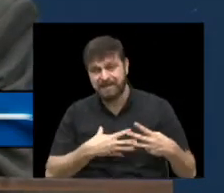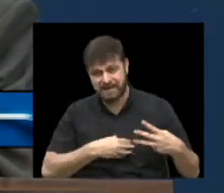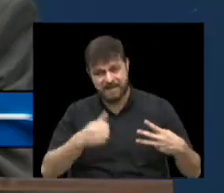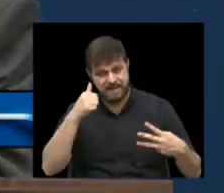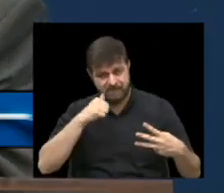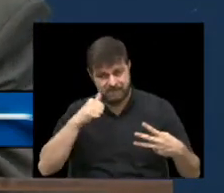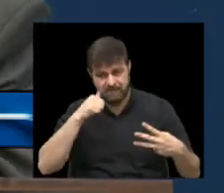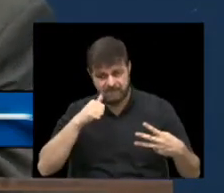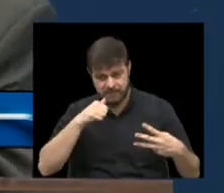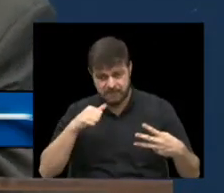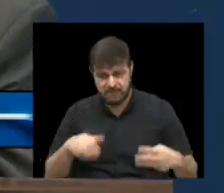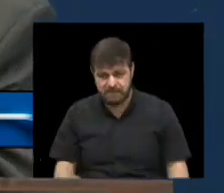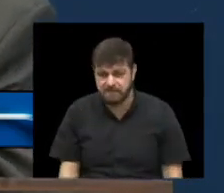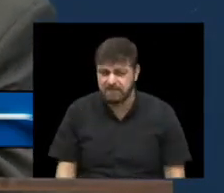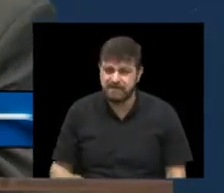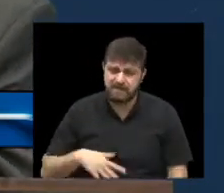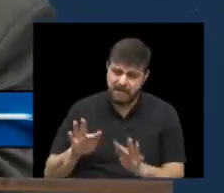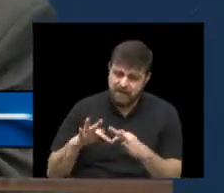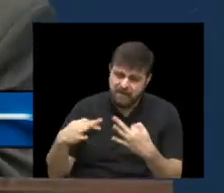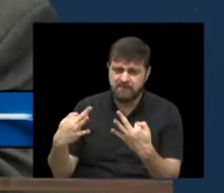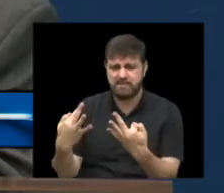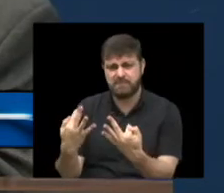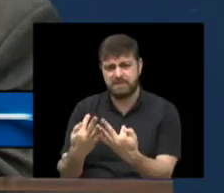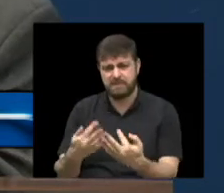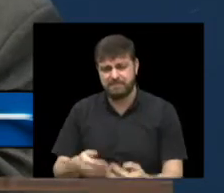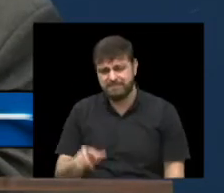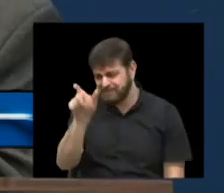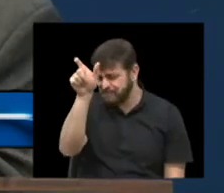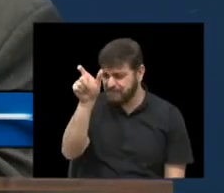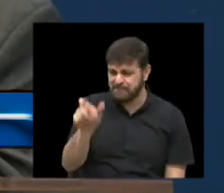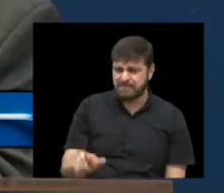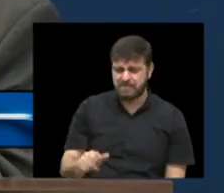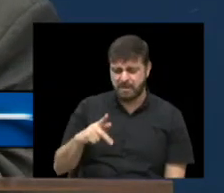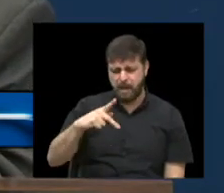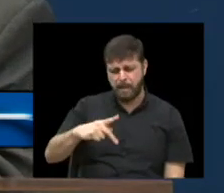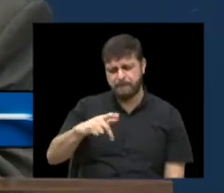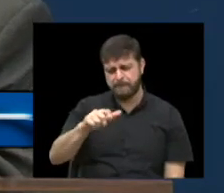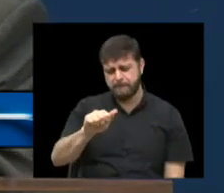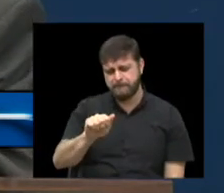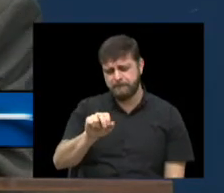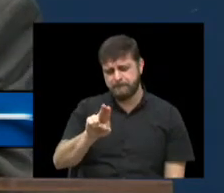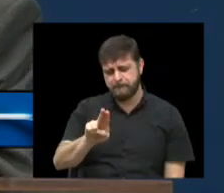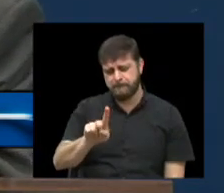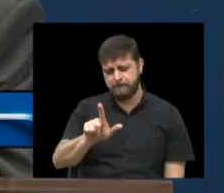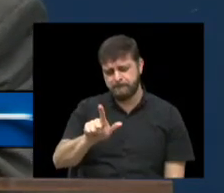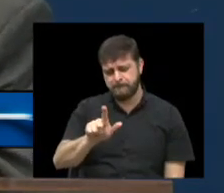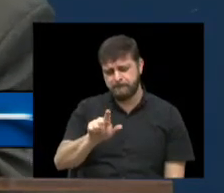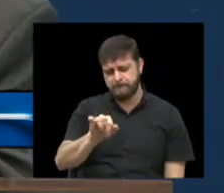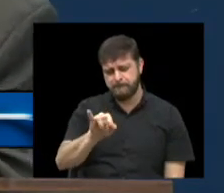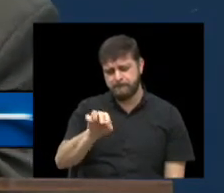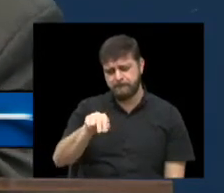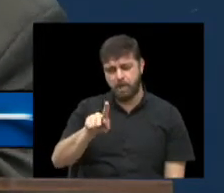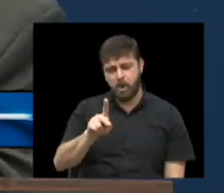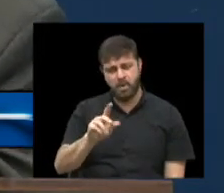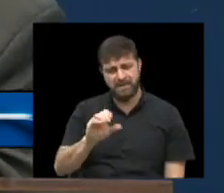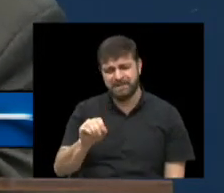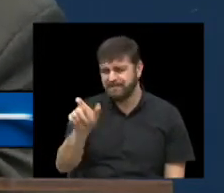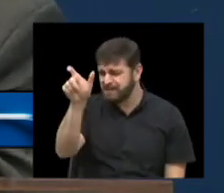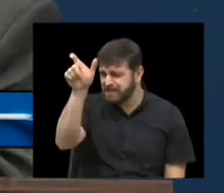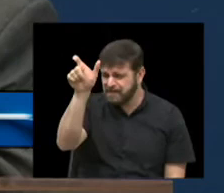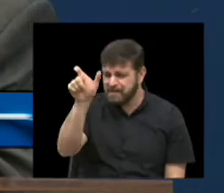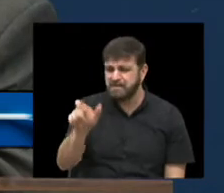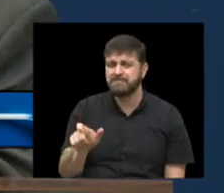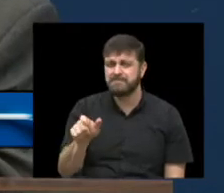fugiu o nome, genros, neto. Mas seu Paulinho era uma pessoa, presidente Gilberto Vermelho, apegado à coisa